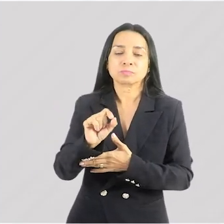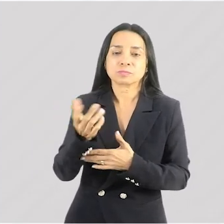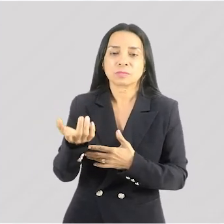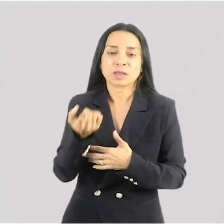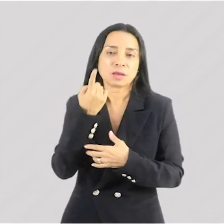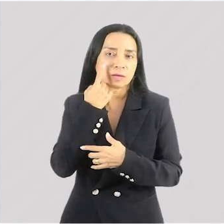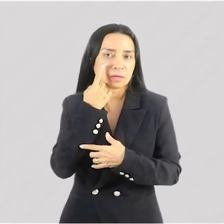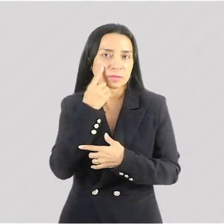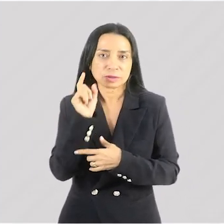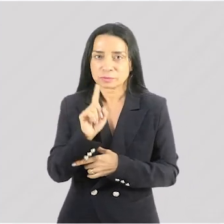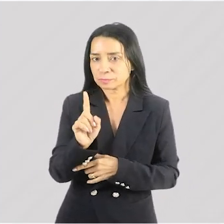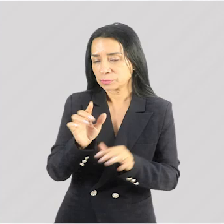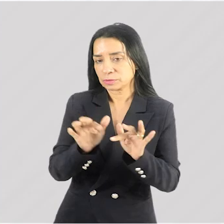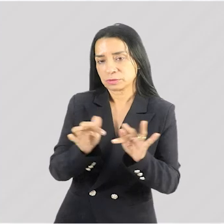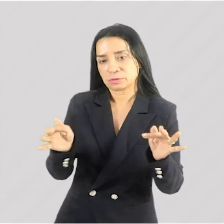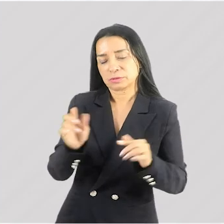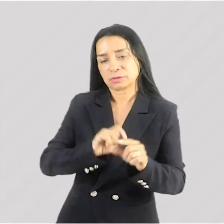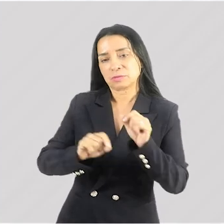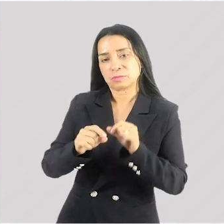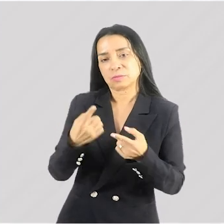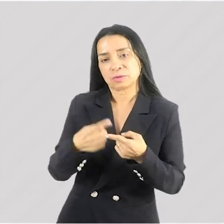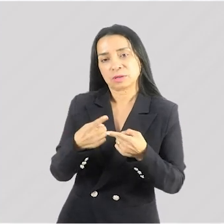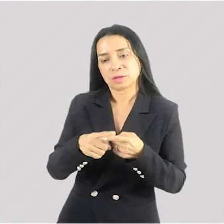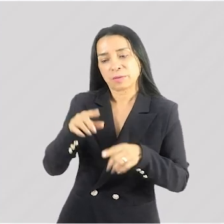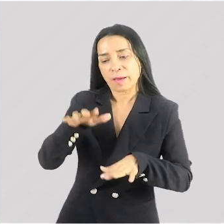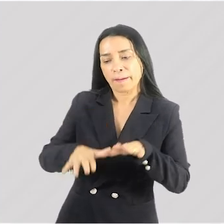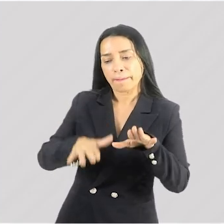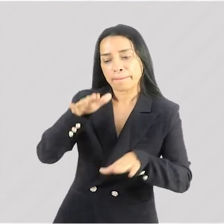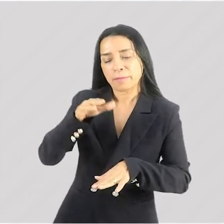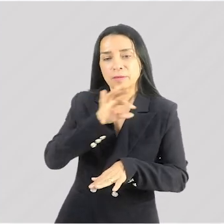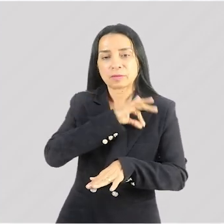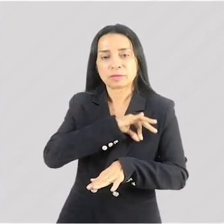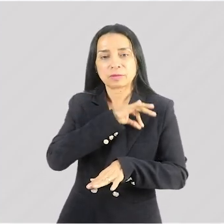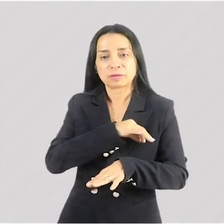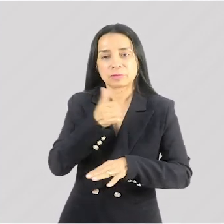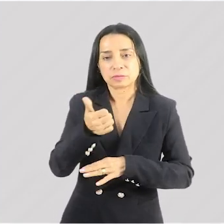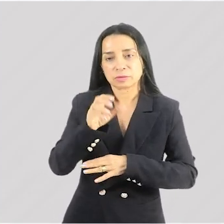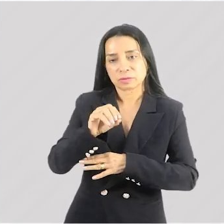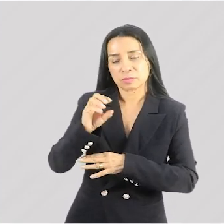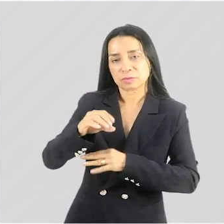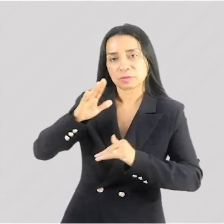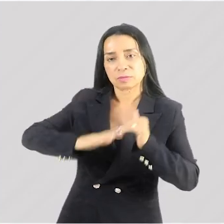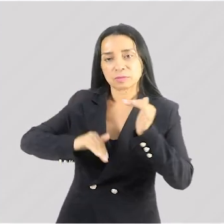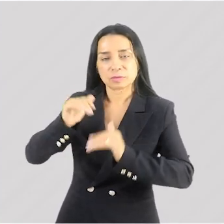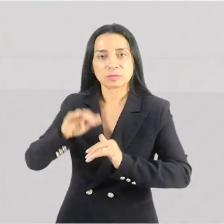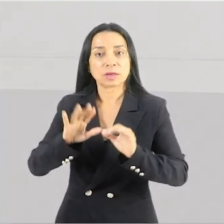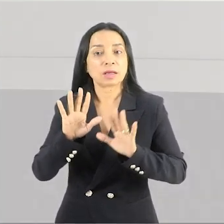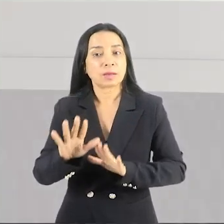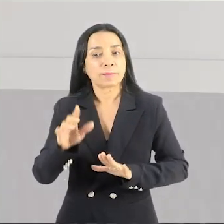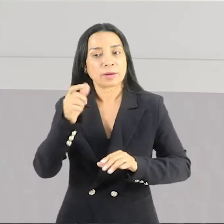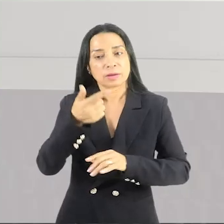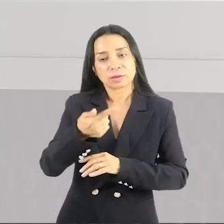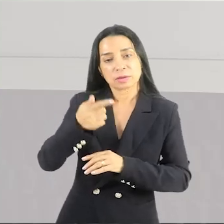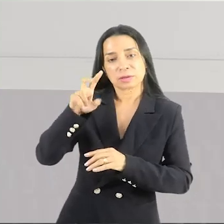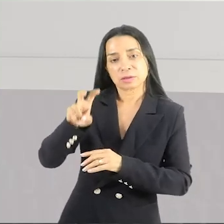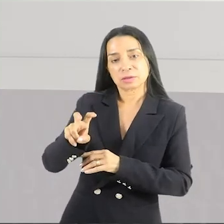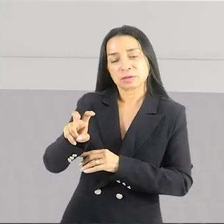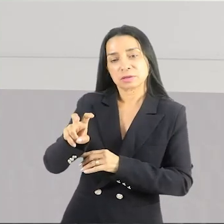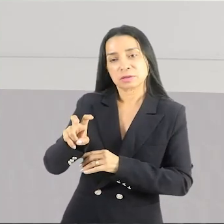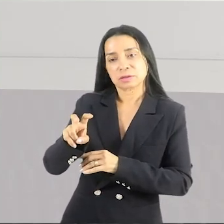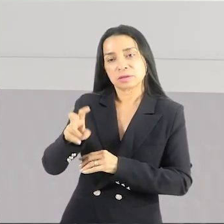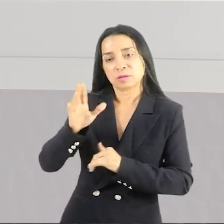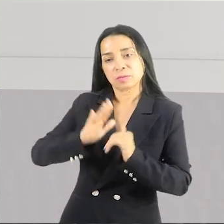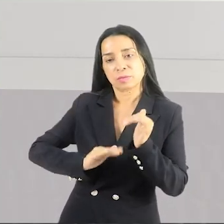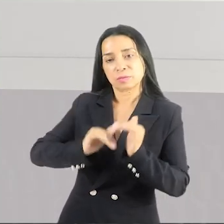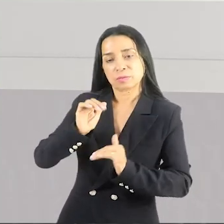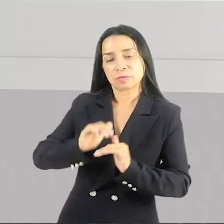uma média simples? Porque quer saber a média salarial. São 100 funcionários, só que 75